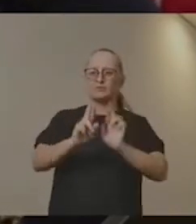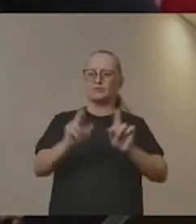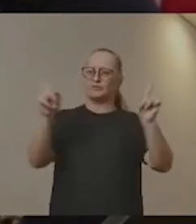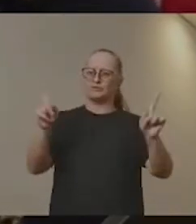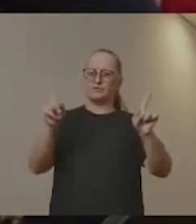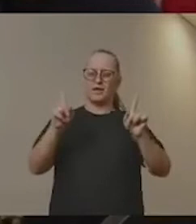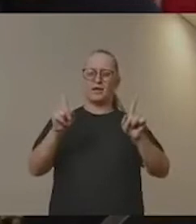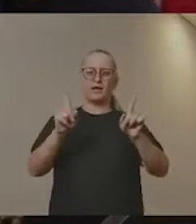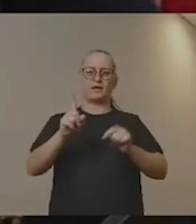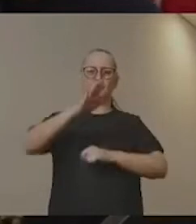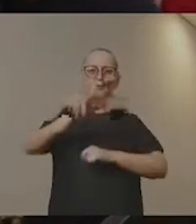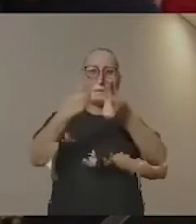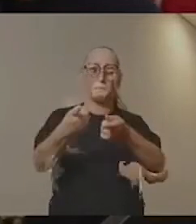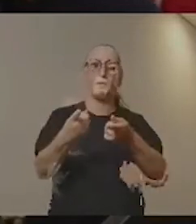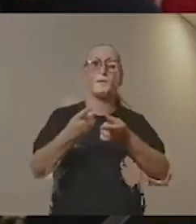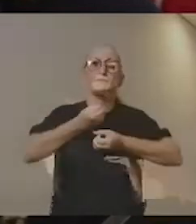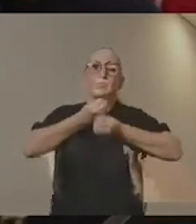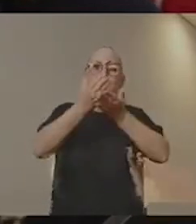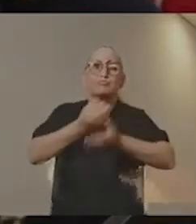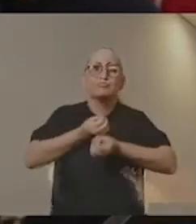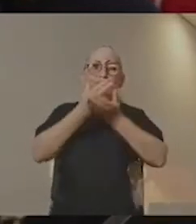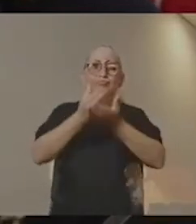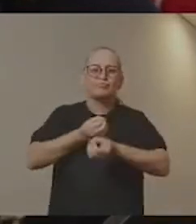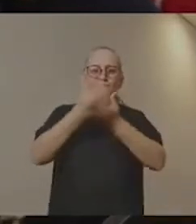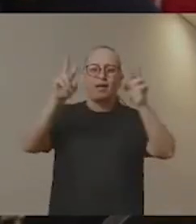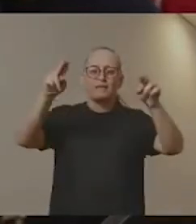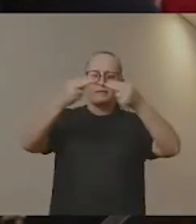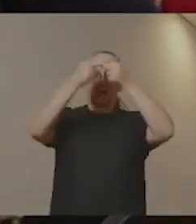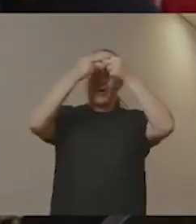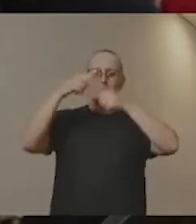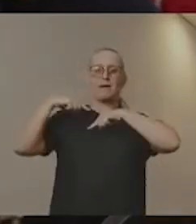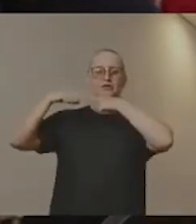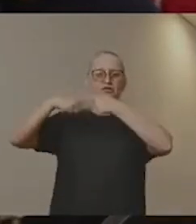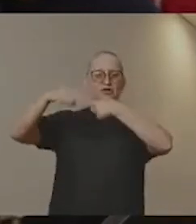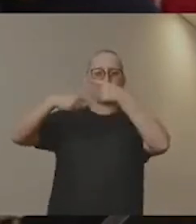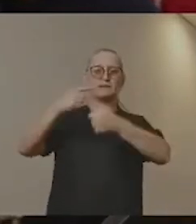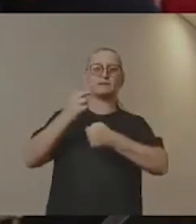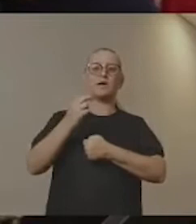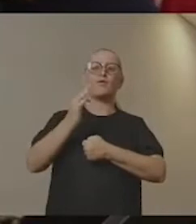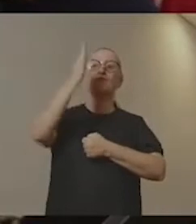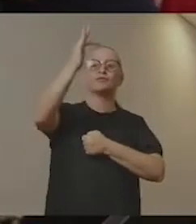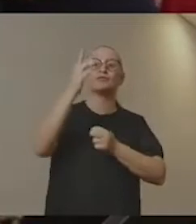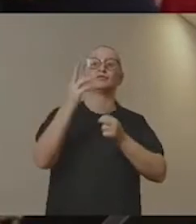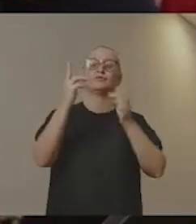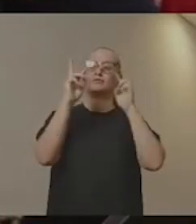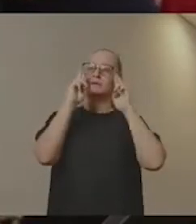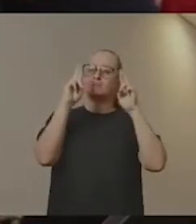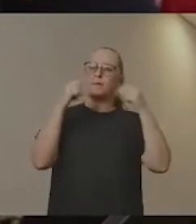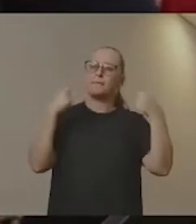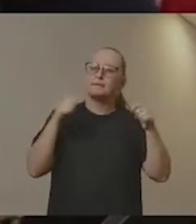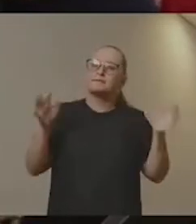ao invés de curar, passar isso adiante, frustrando a potência criativa da geração que carrega esperança, e temos que estimular o amor e